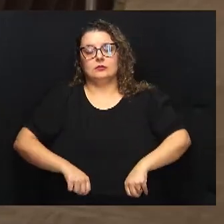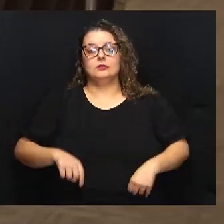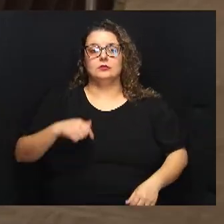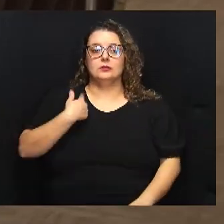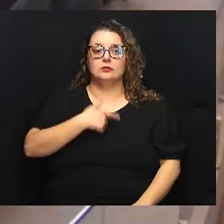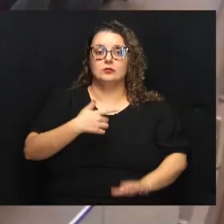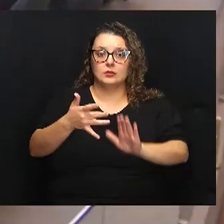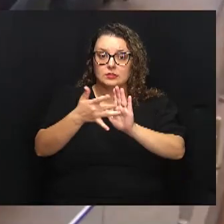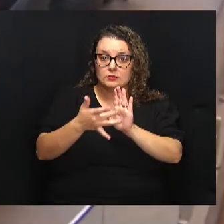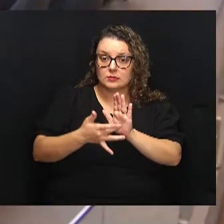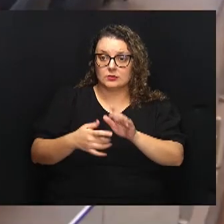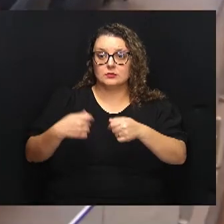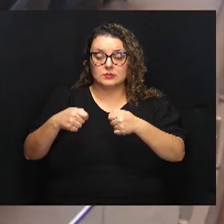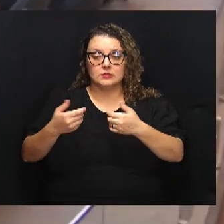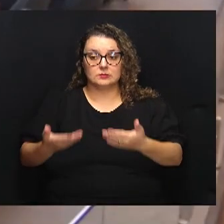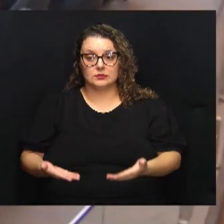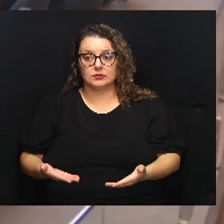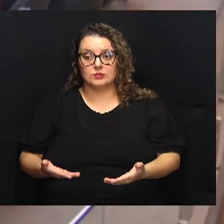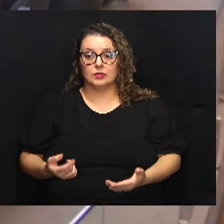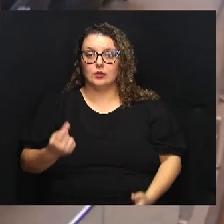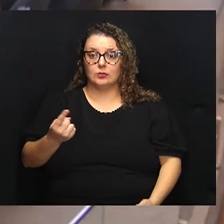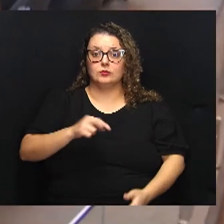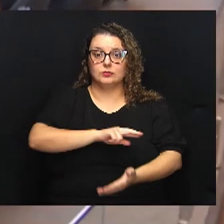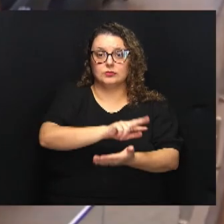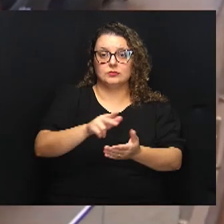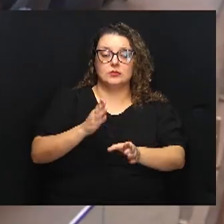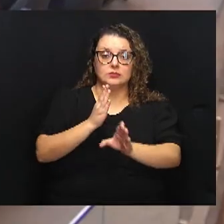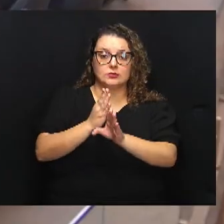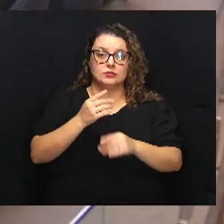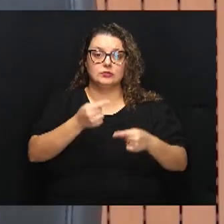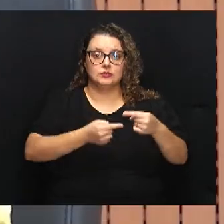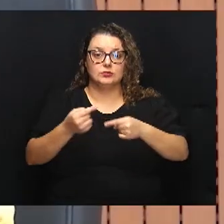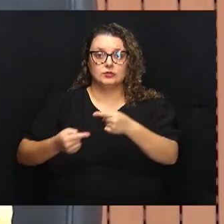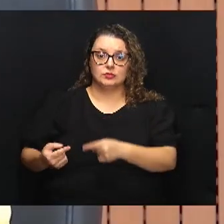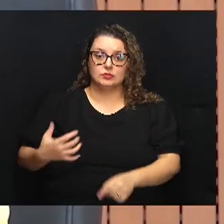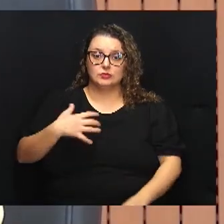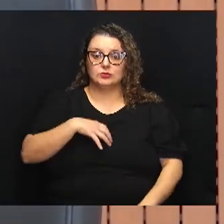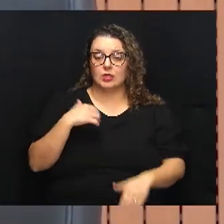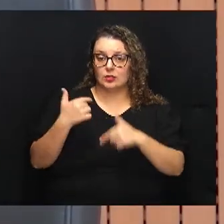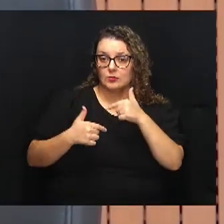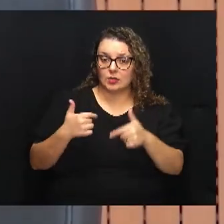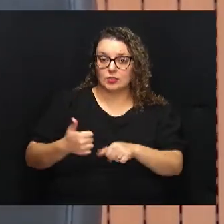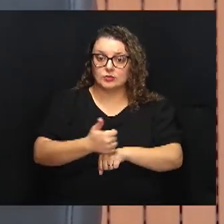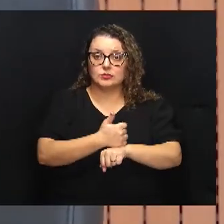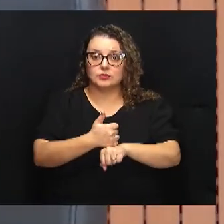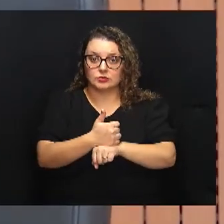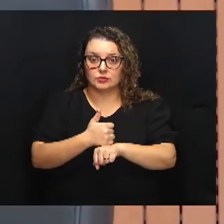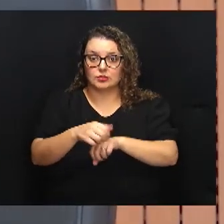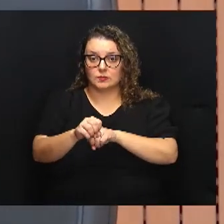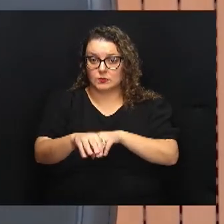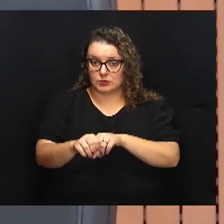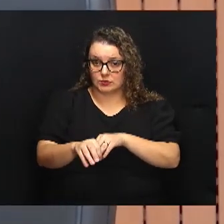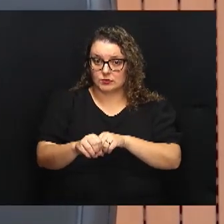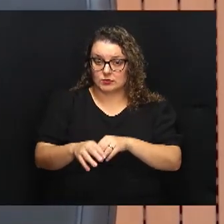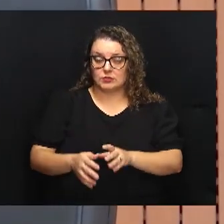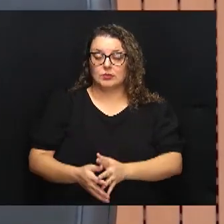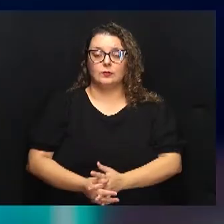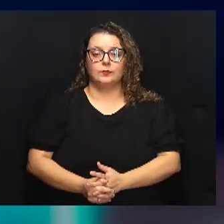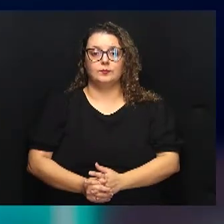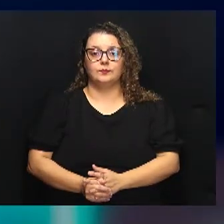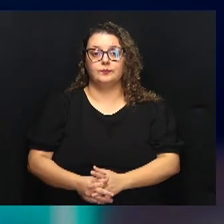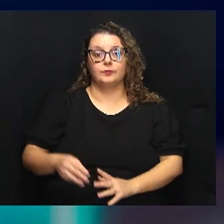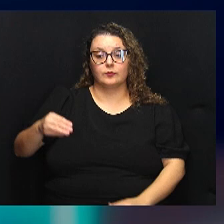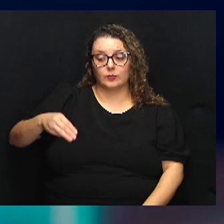essas necessidades. Um dos encontros discutiu as condições de trabalho dos profissionais da educação.